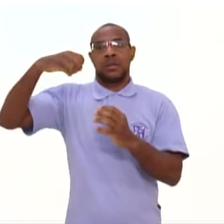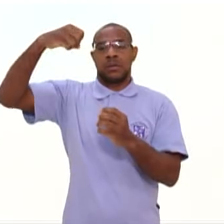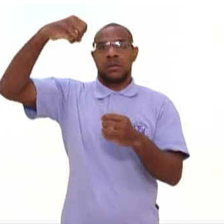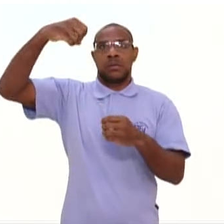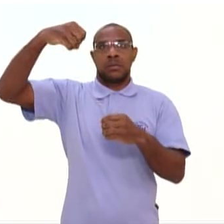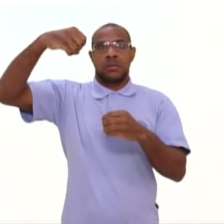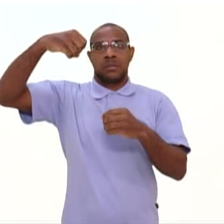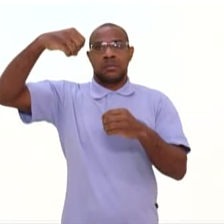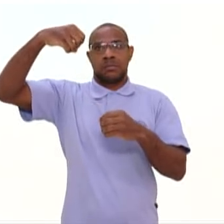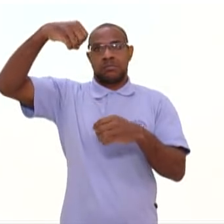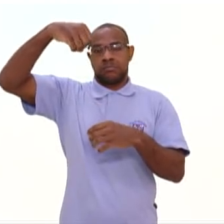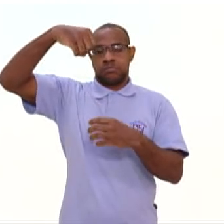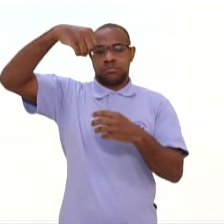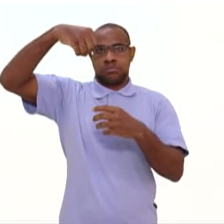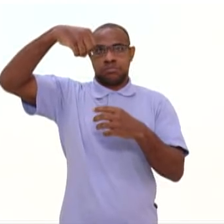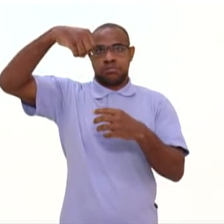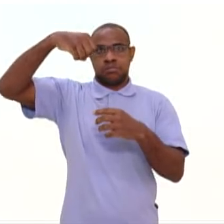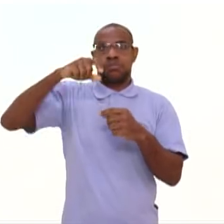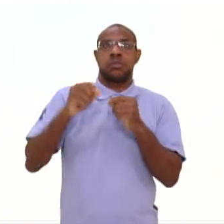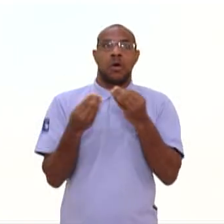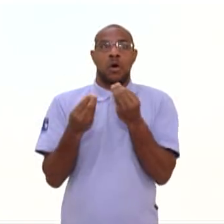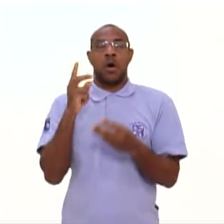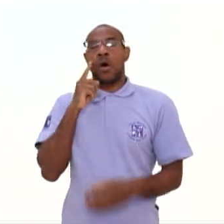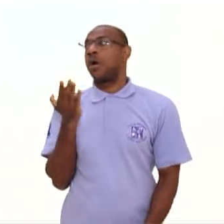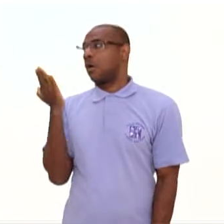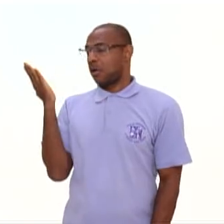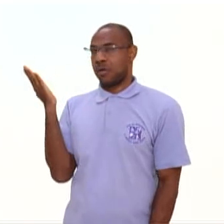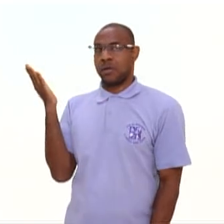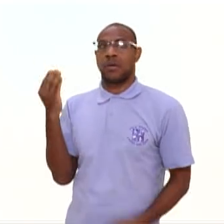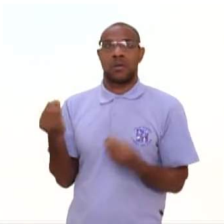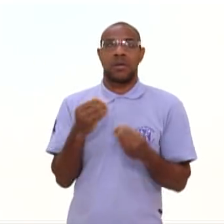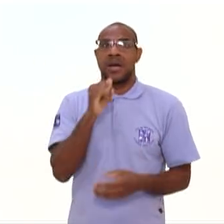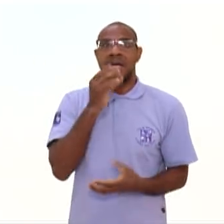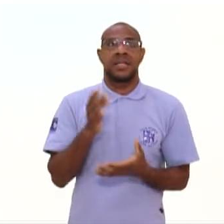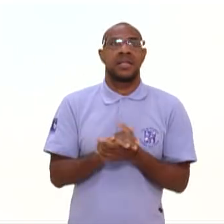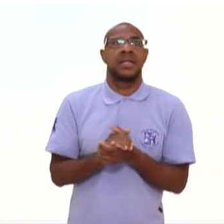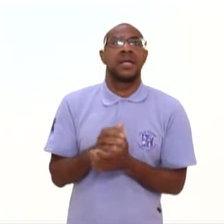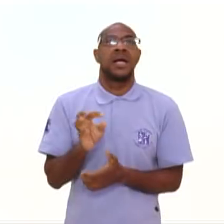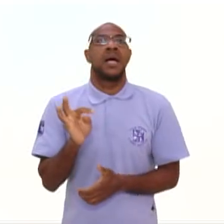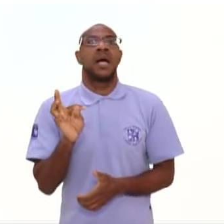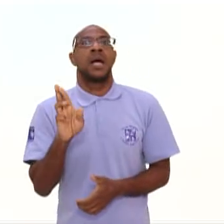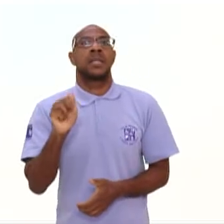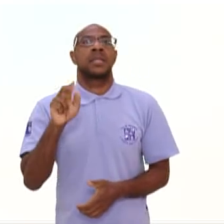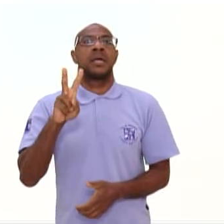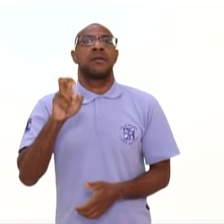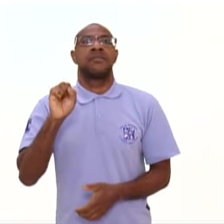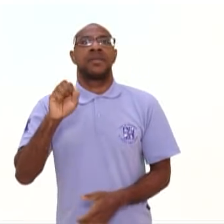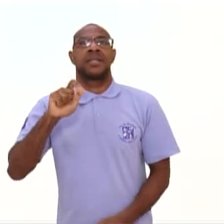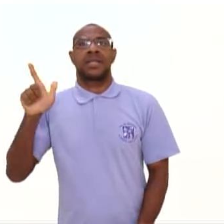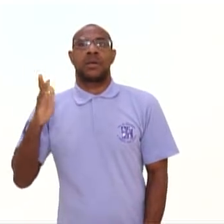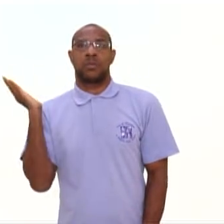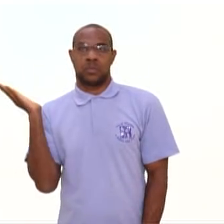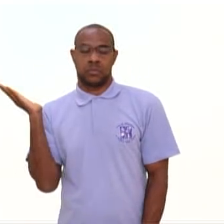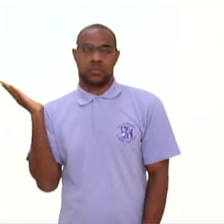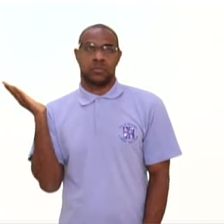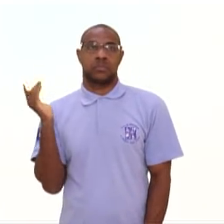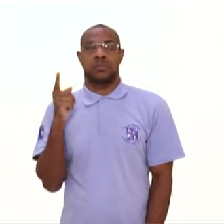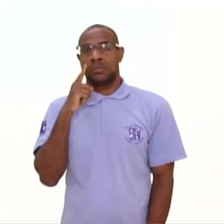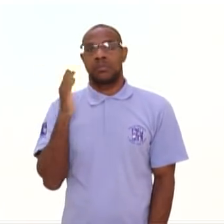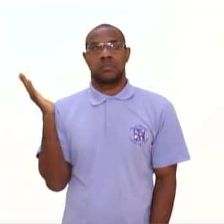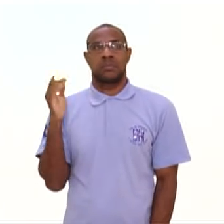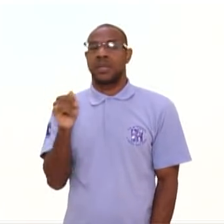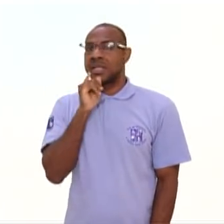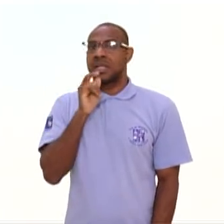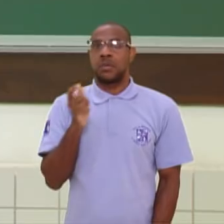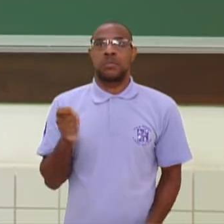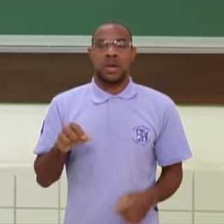ser longitudinal. Qual a diferença entre elas ali? Vamos pegar aqui o conceito de uma onda transversal, certo? Imagina assim, eu tenho